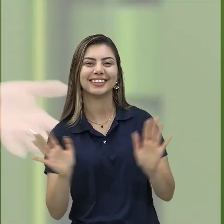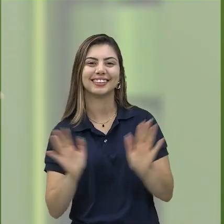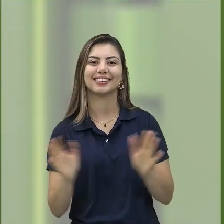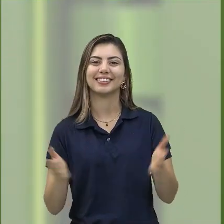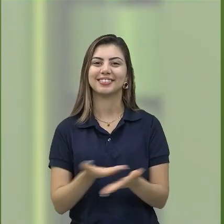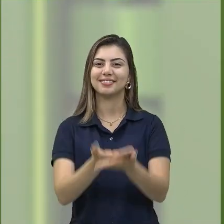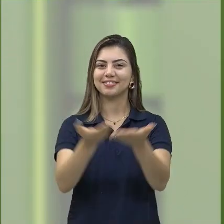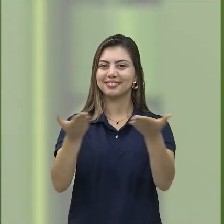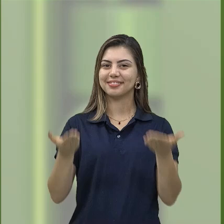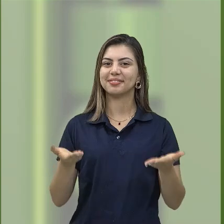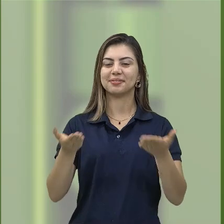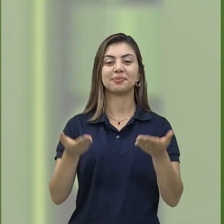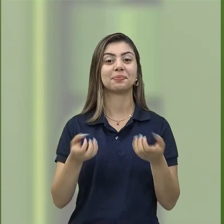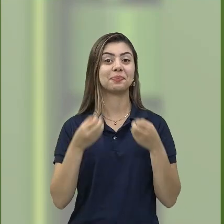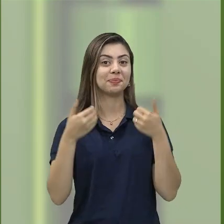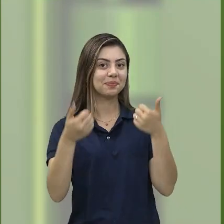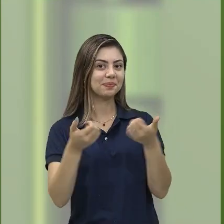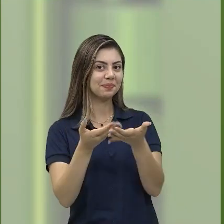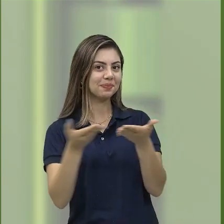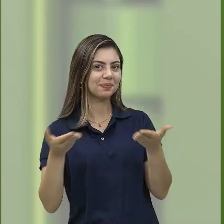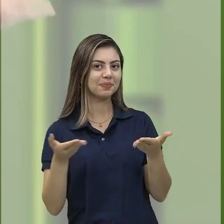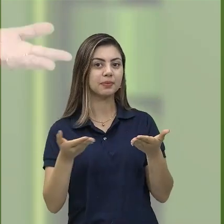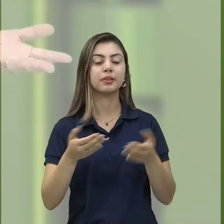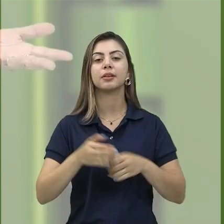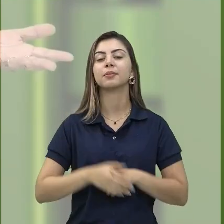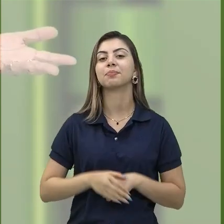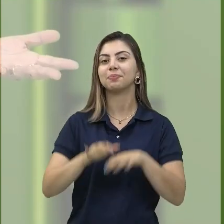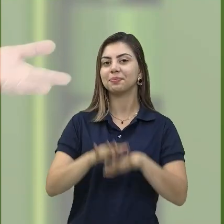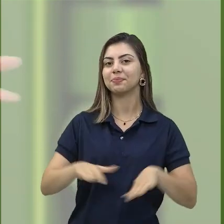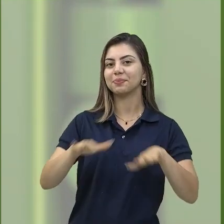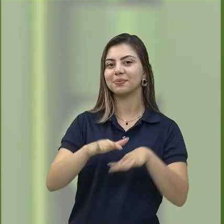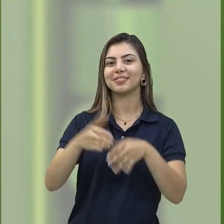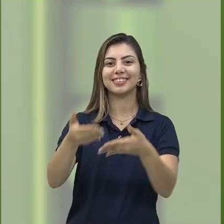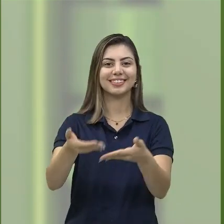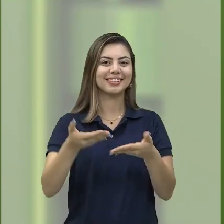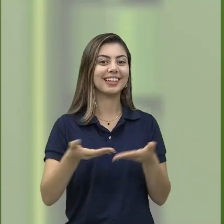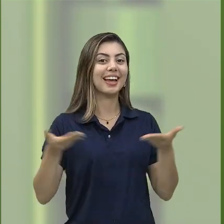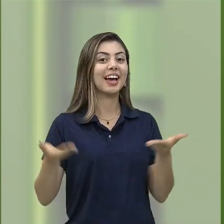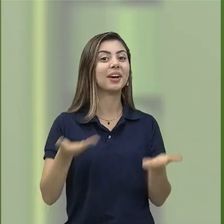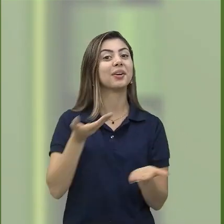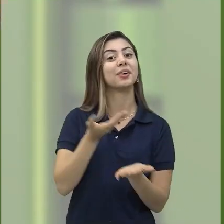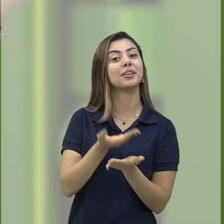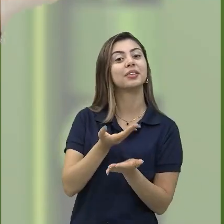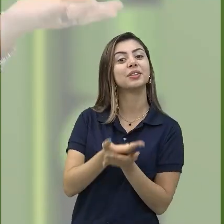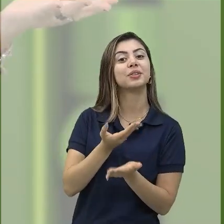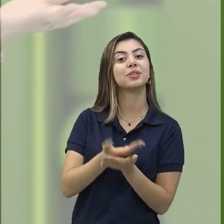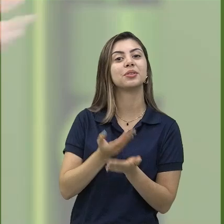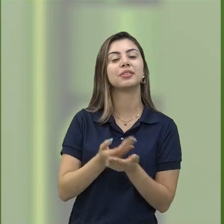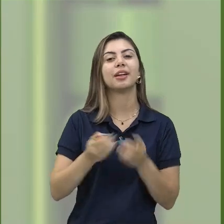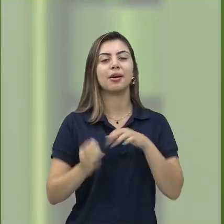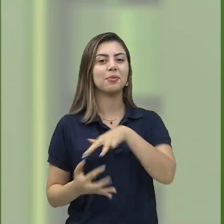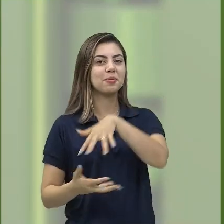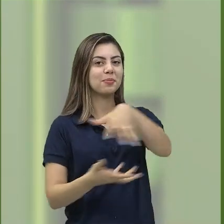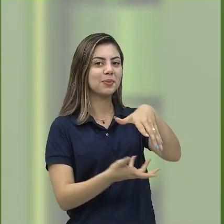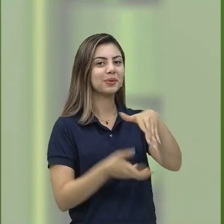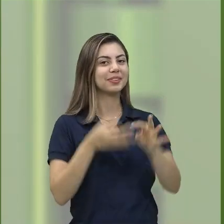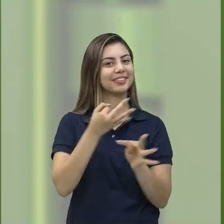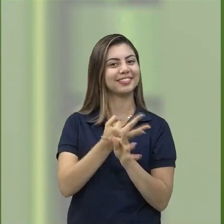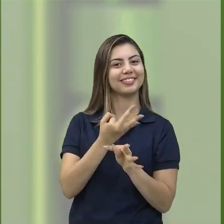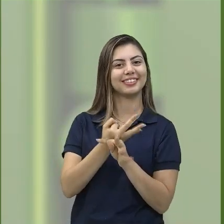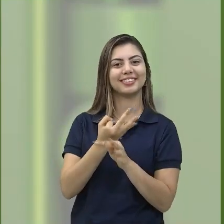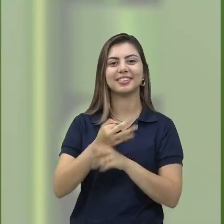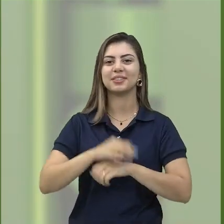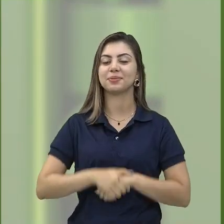meus queridos, tudo bem com vocês? Sejam bem-vindos ao nosso universo da